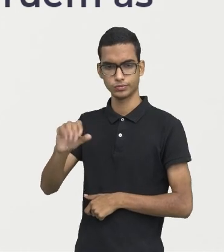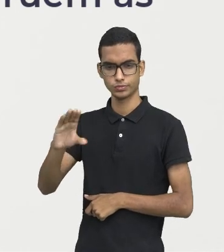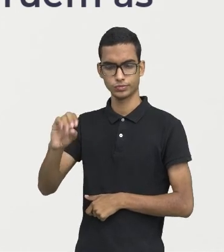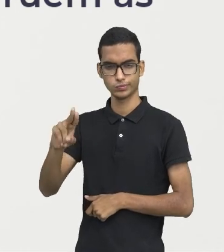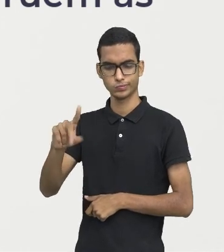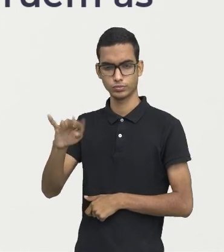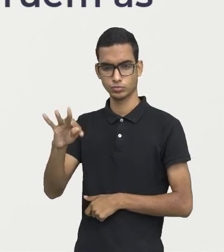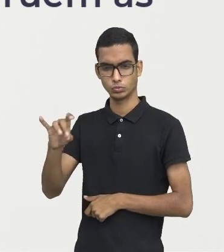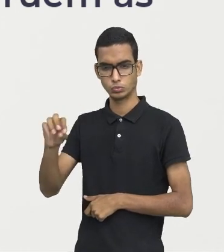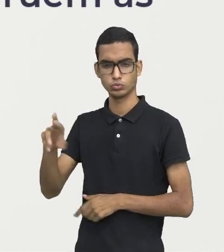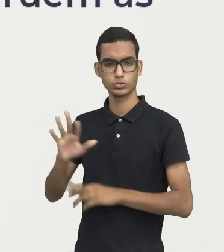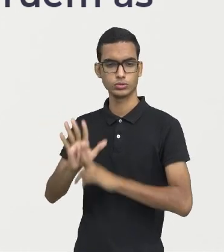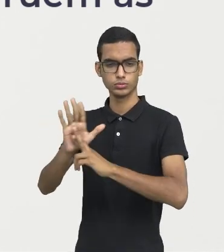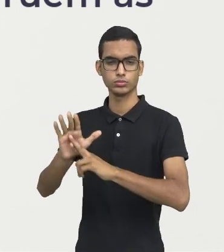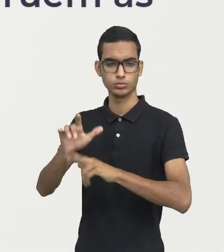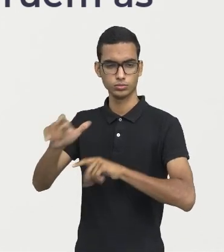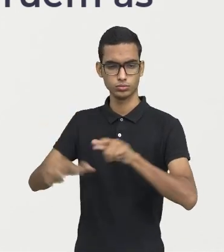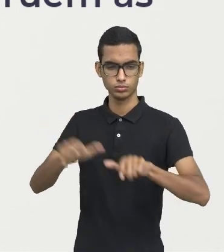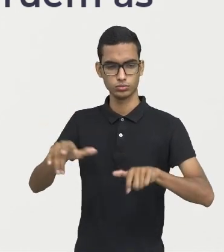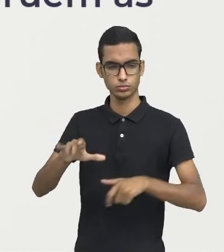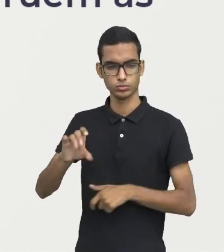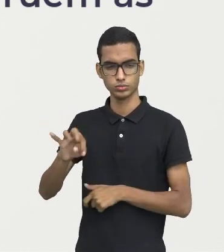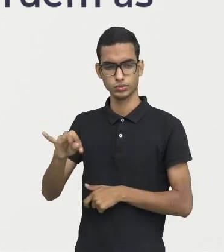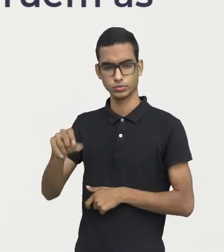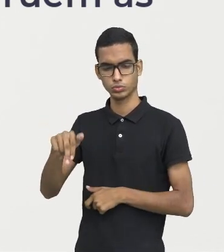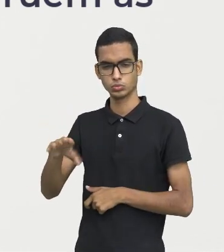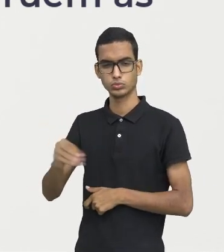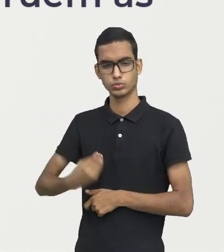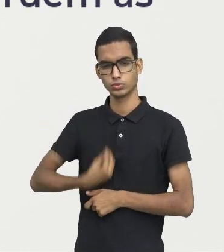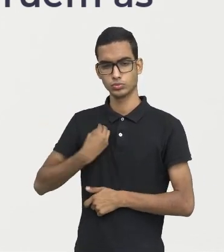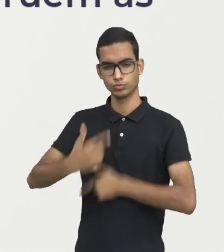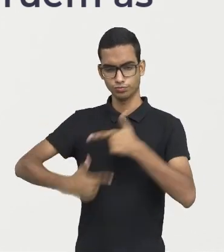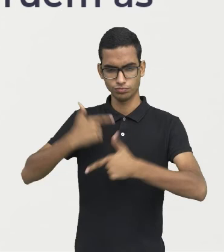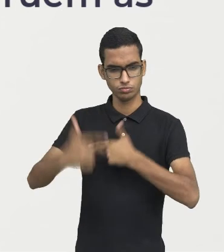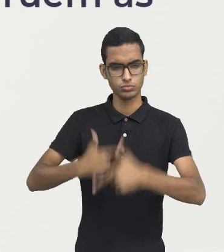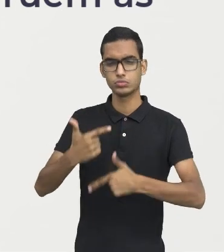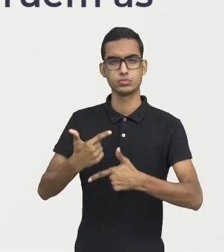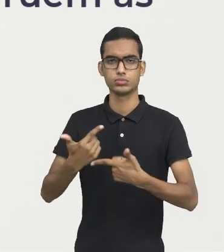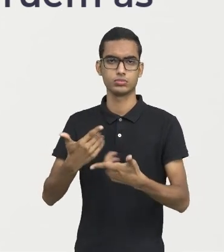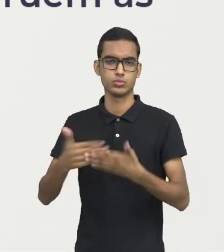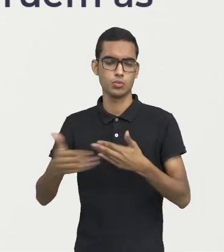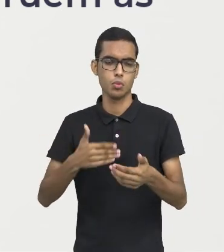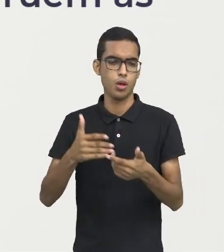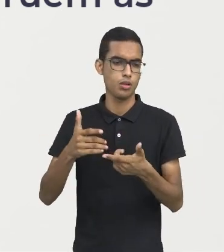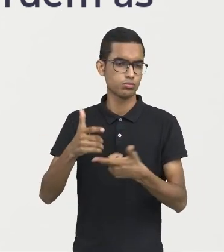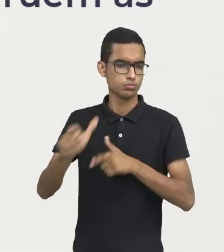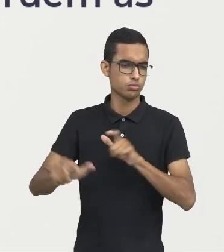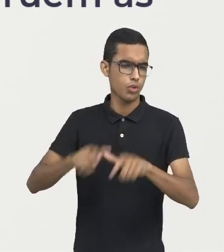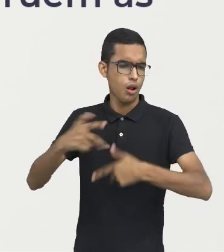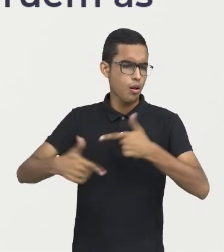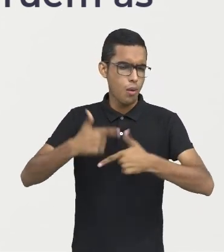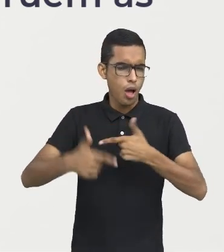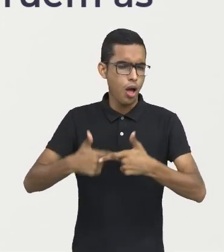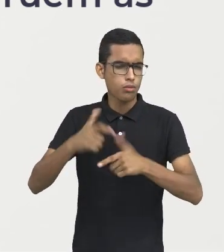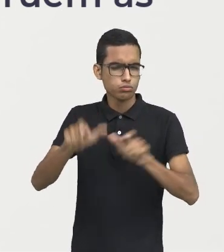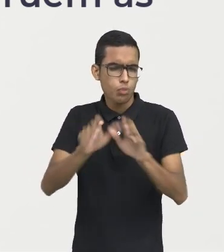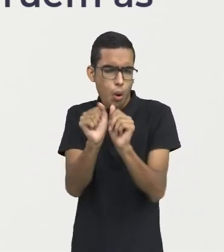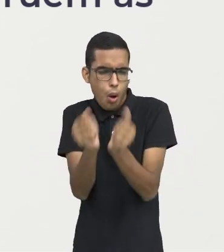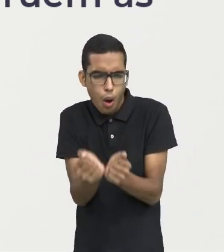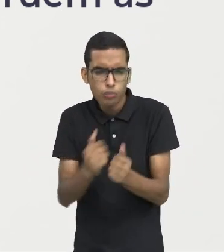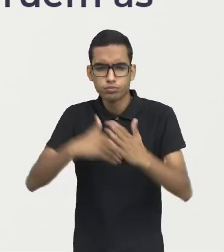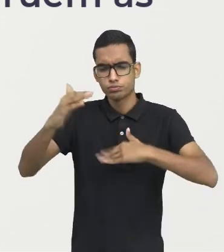os citadinos que vivem do seu trabalho, seja como artesão, como profissionais de